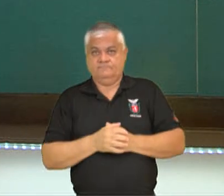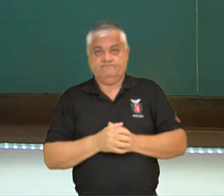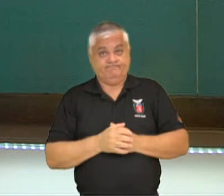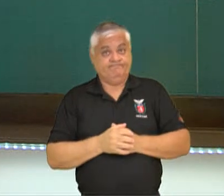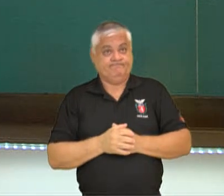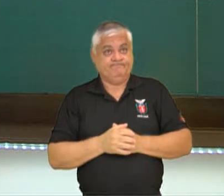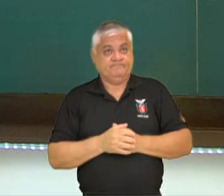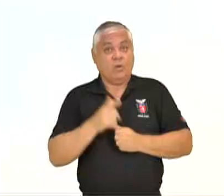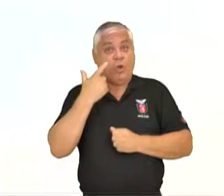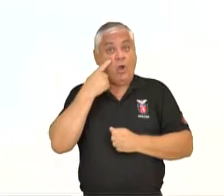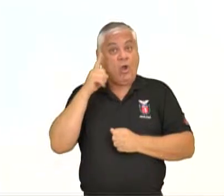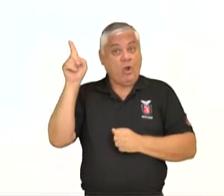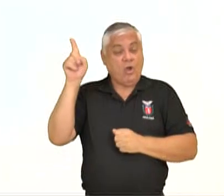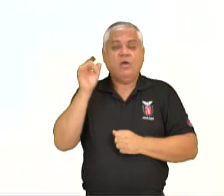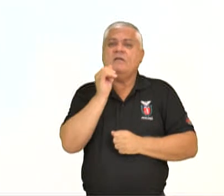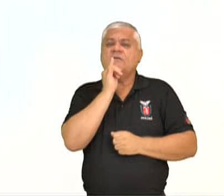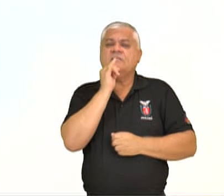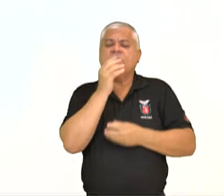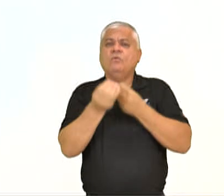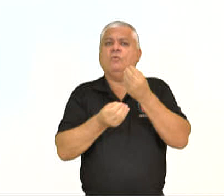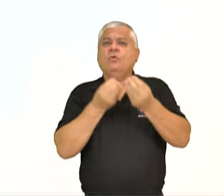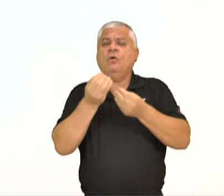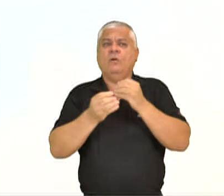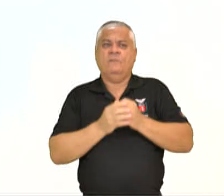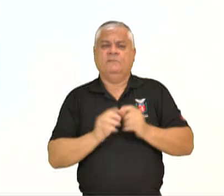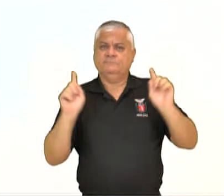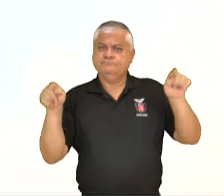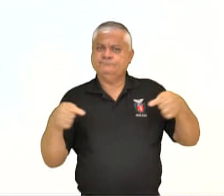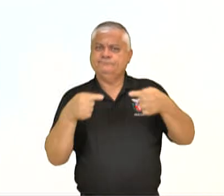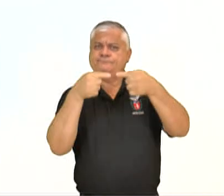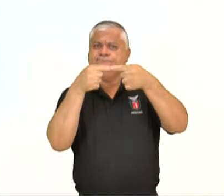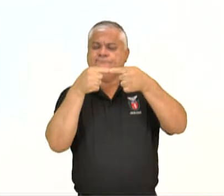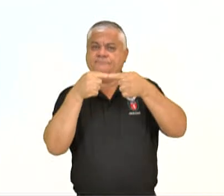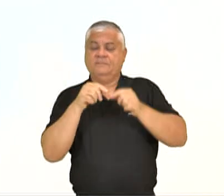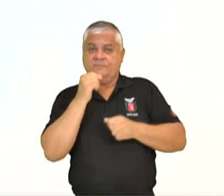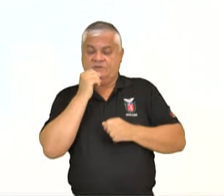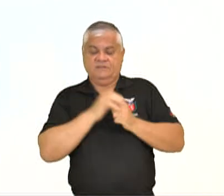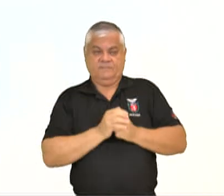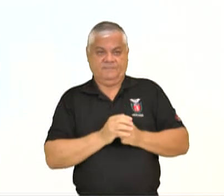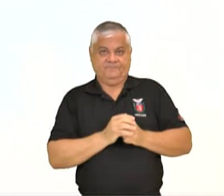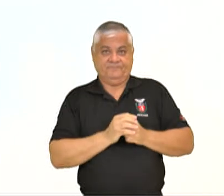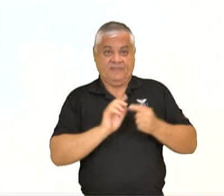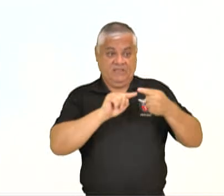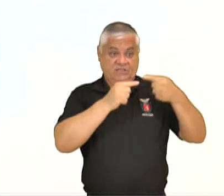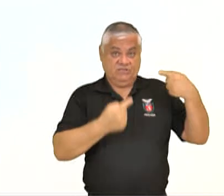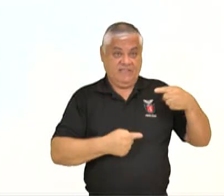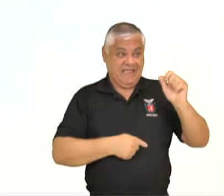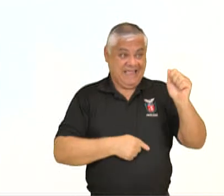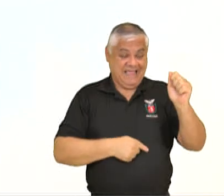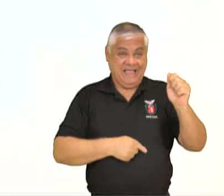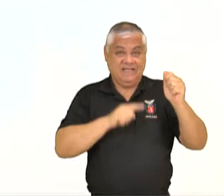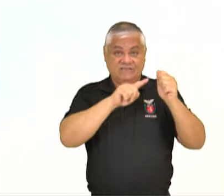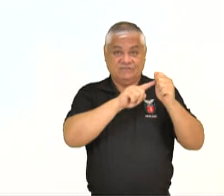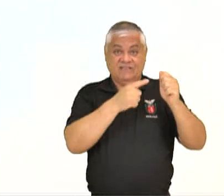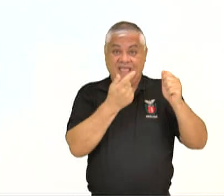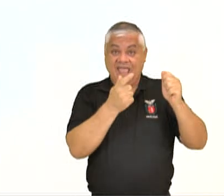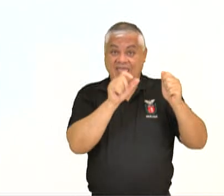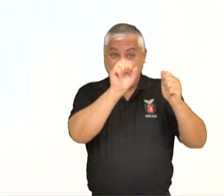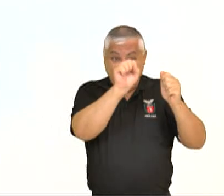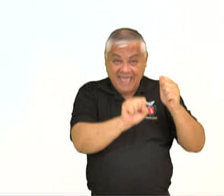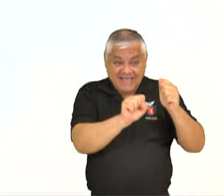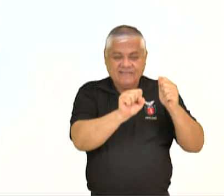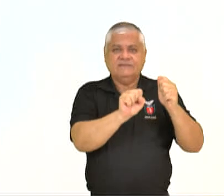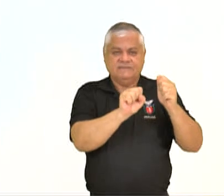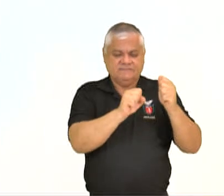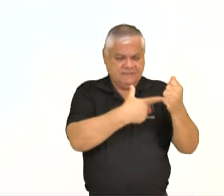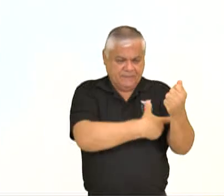aqui a gente está vendo um exemplo de codominância. Então, veja que quando eu tenho o gene A e o gene S, as duas características aparecem no sangue